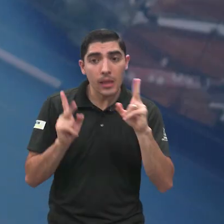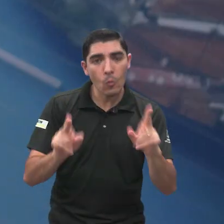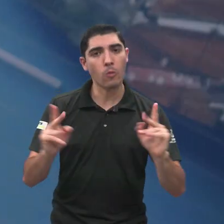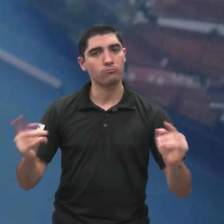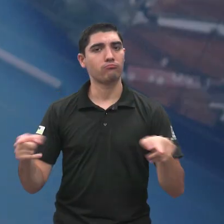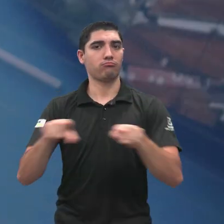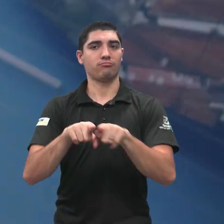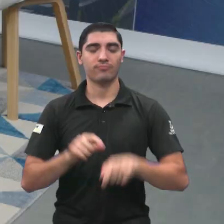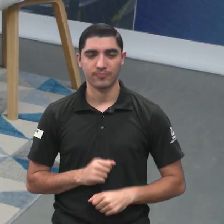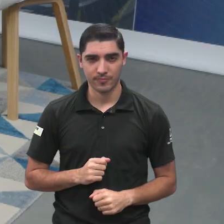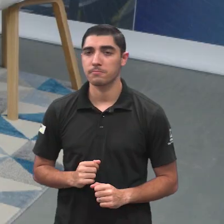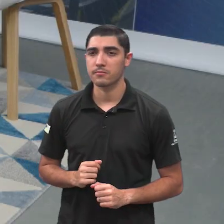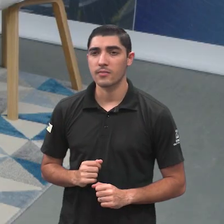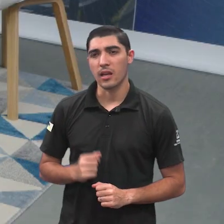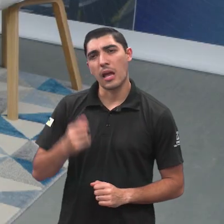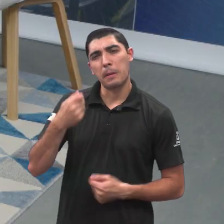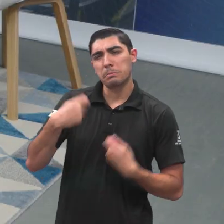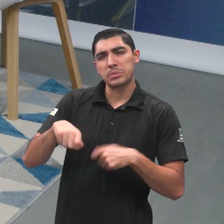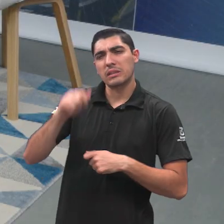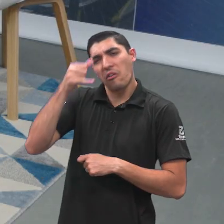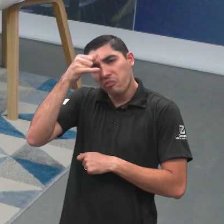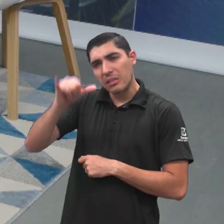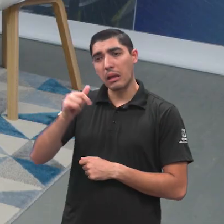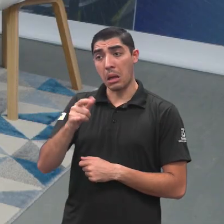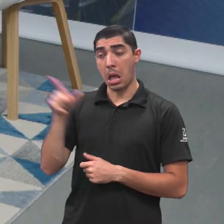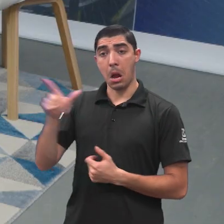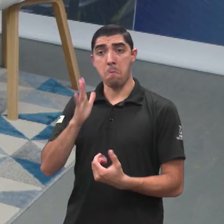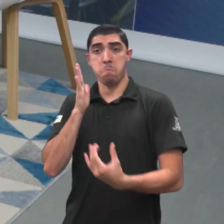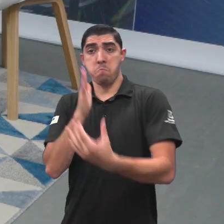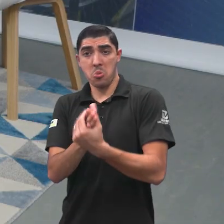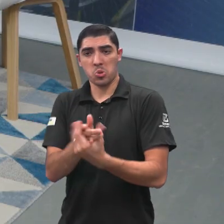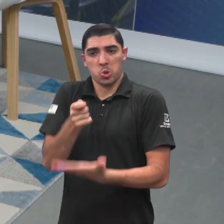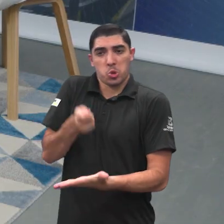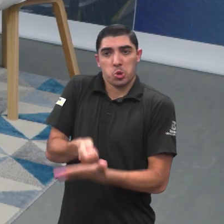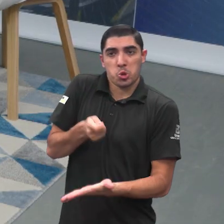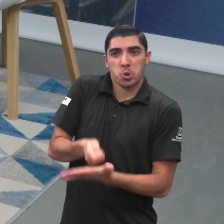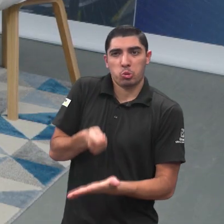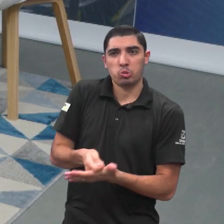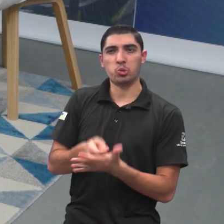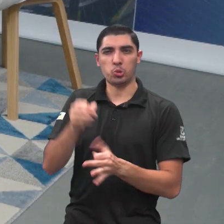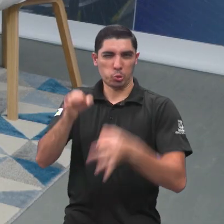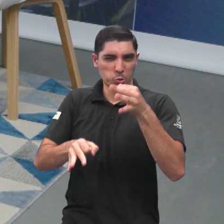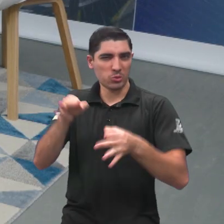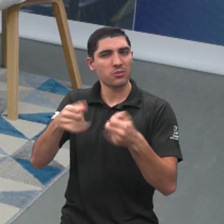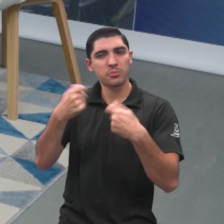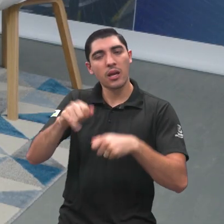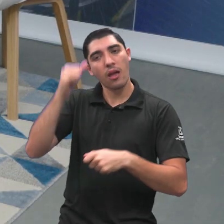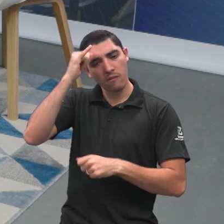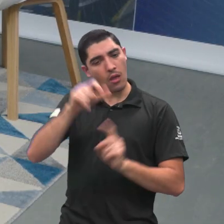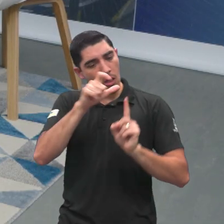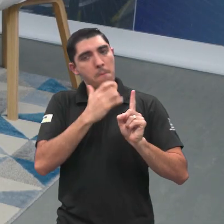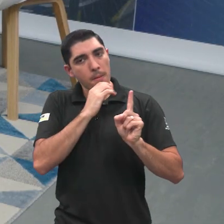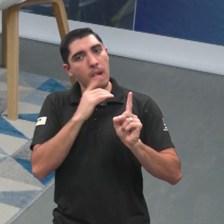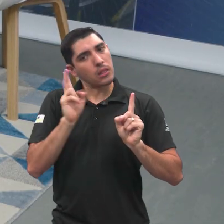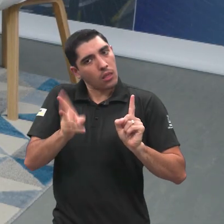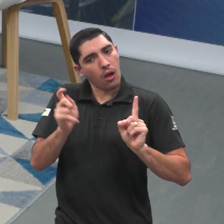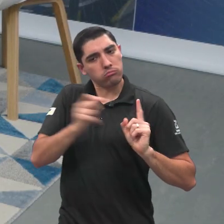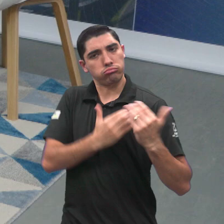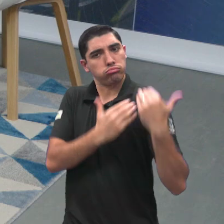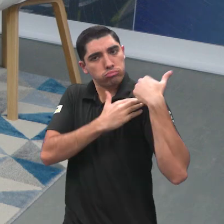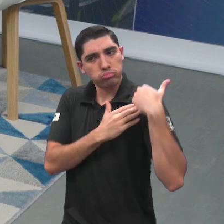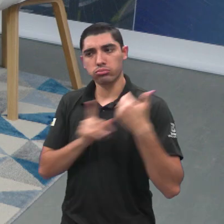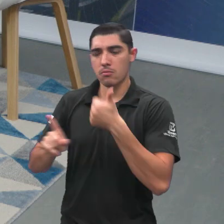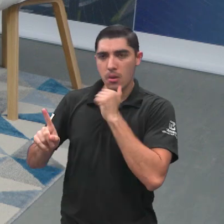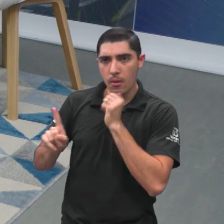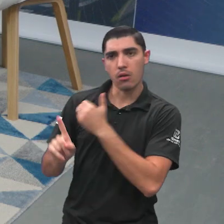esses. Não ter que chegar de fato uma cobrança judicial para fazer o seu dever, que é o papel de um pai responsável, né,